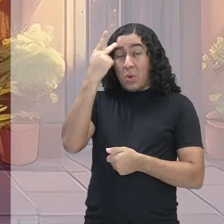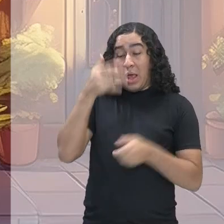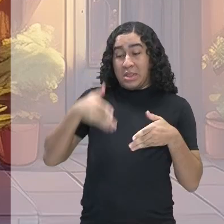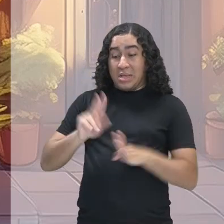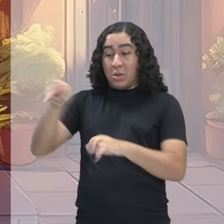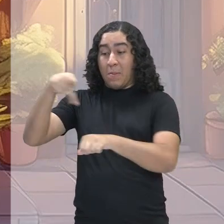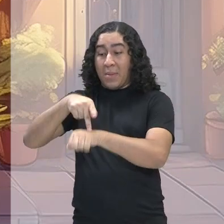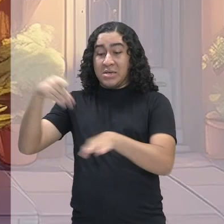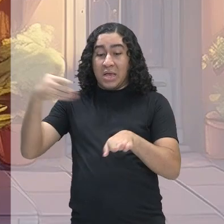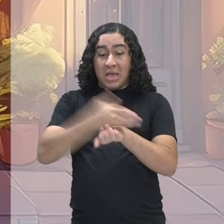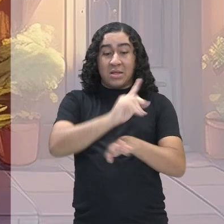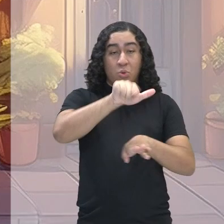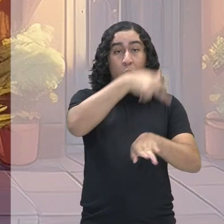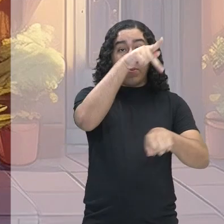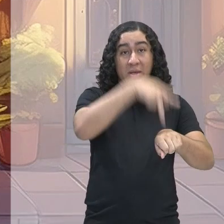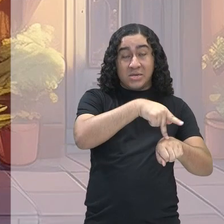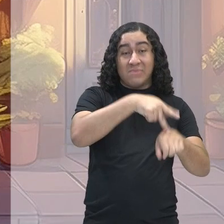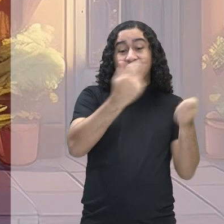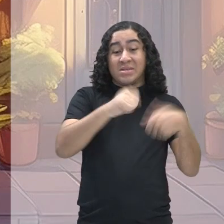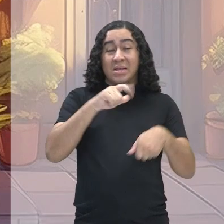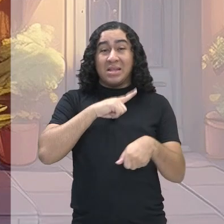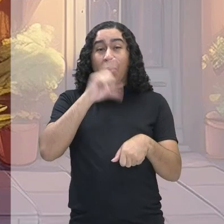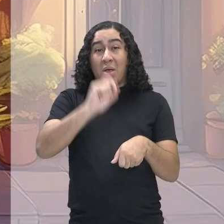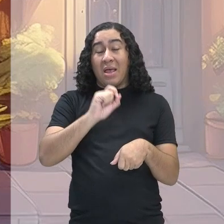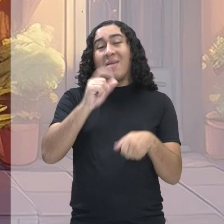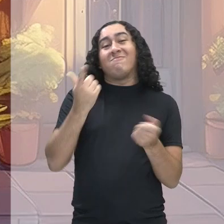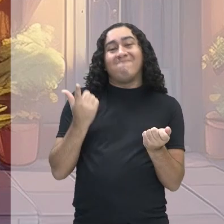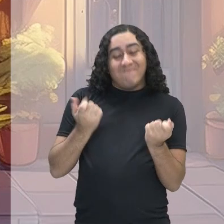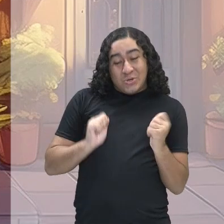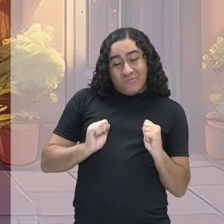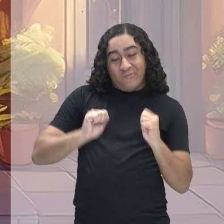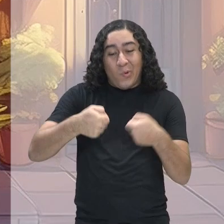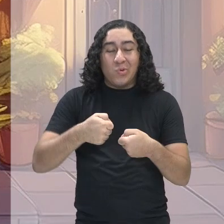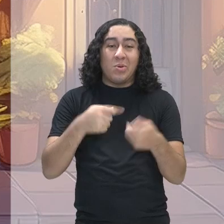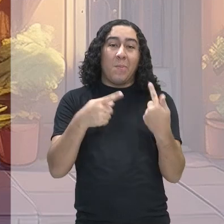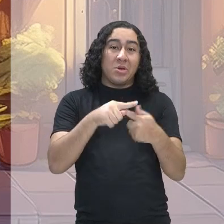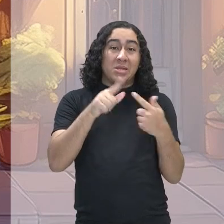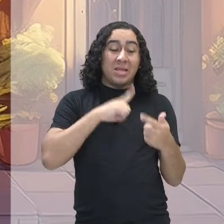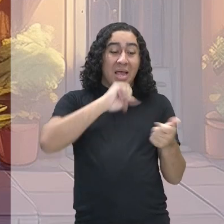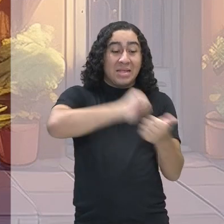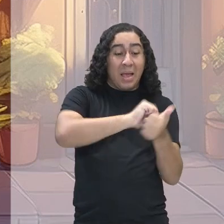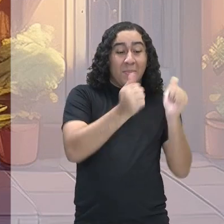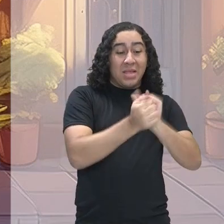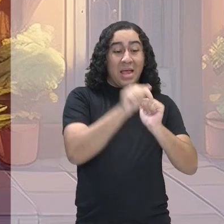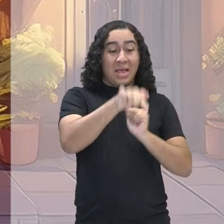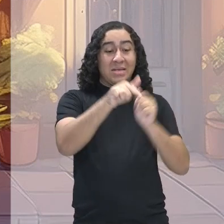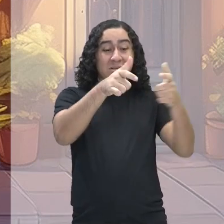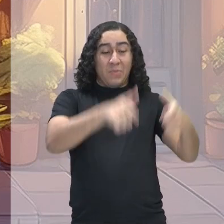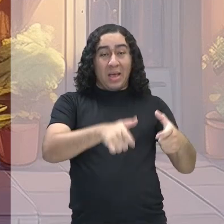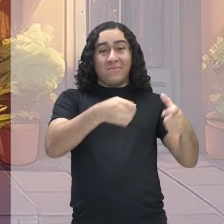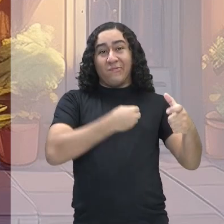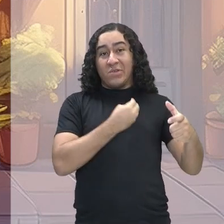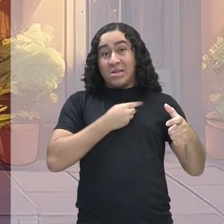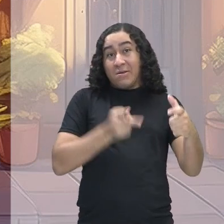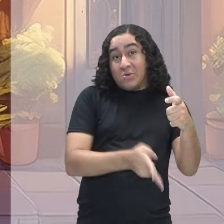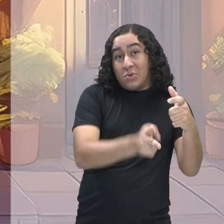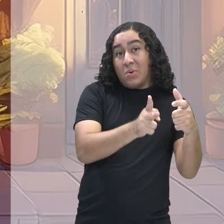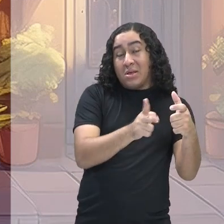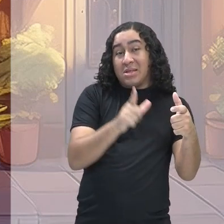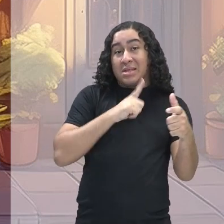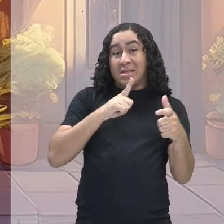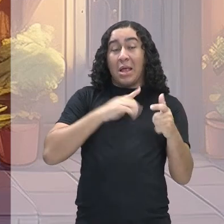em um país diferente, tem que fazer um grande esforço para se adaptar a um novo lugar, onde ele vai passar a viver.